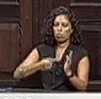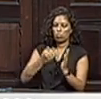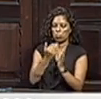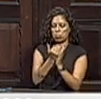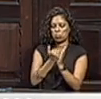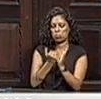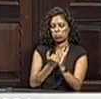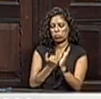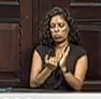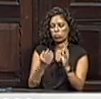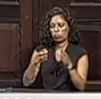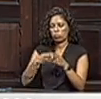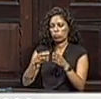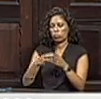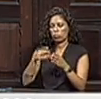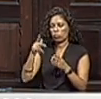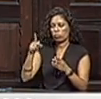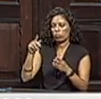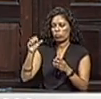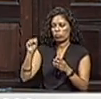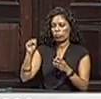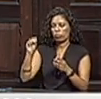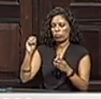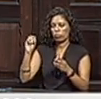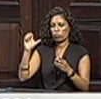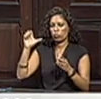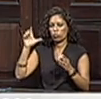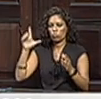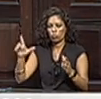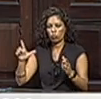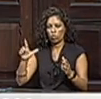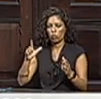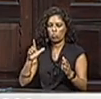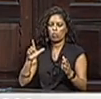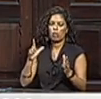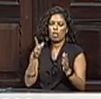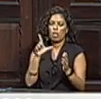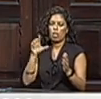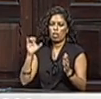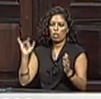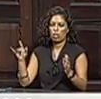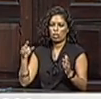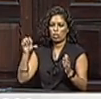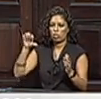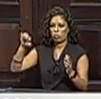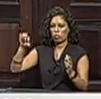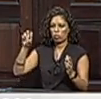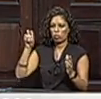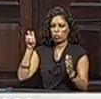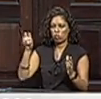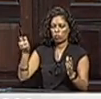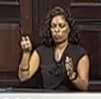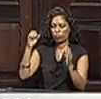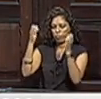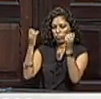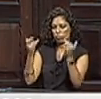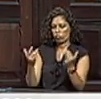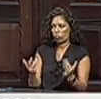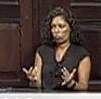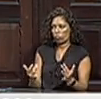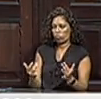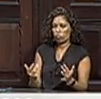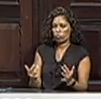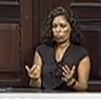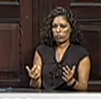Nós somos autores de uma emenda semelhante, a emenda número 95, que inclui a expressão